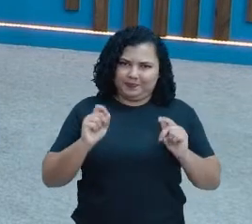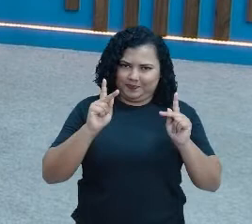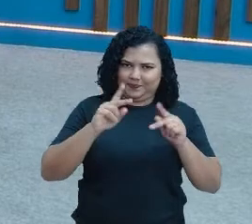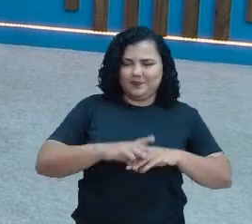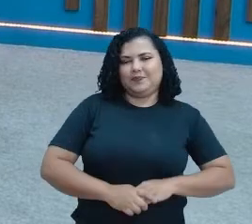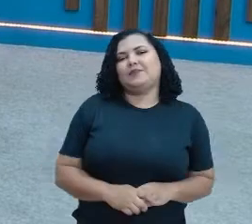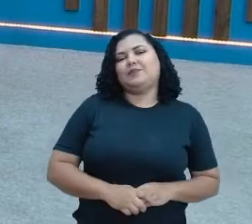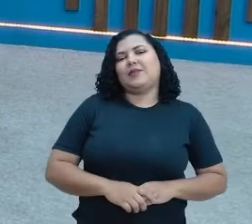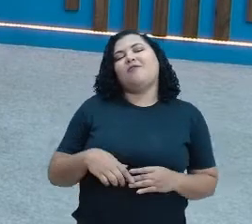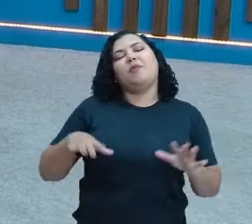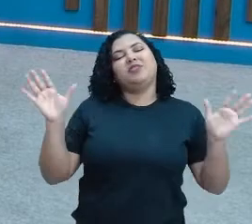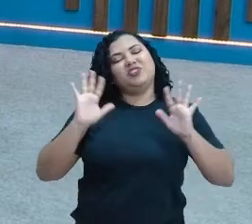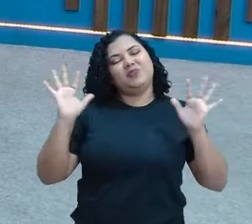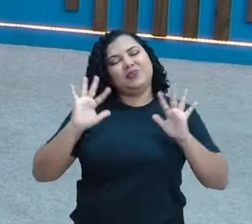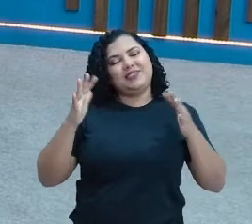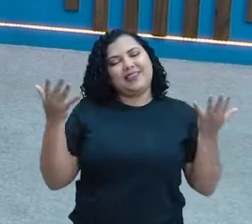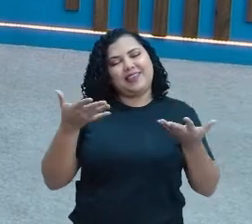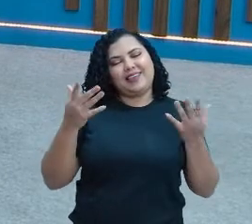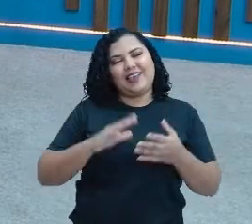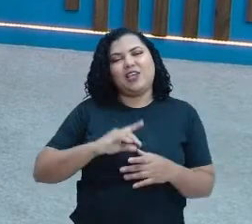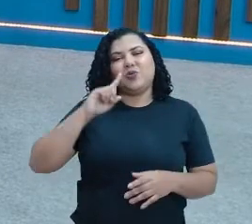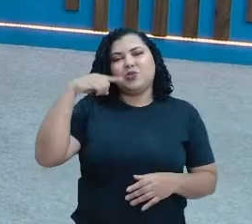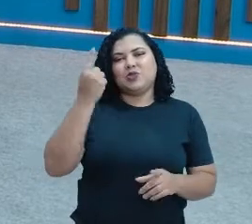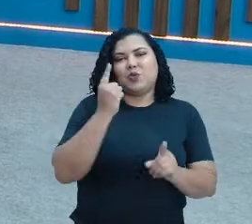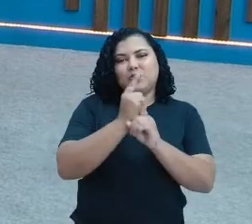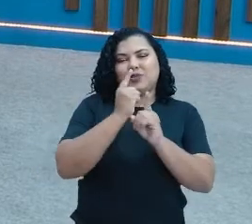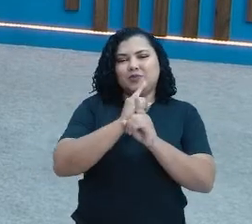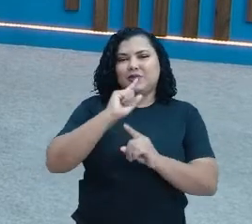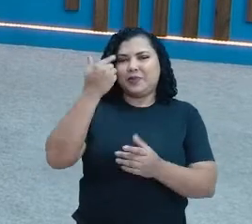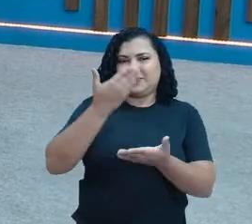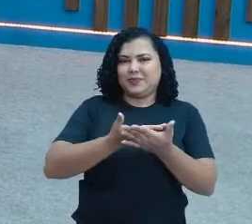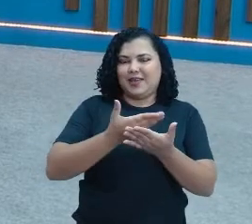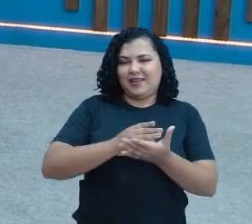certo? Eu vou me despedindo por aqui, a gente se vê na próxima aula,